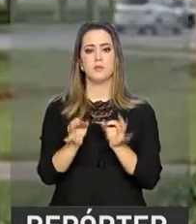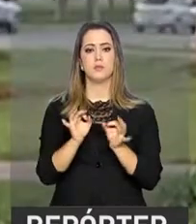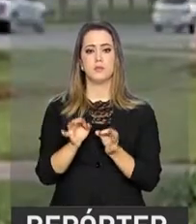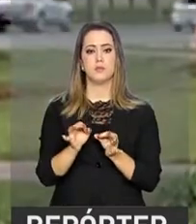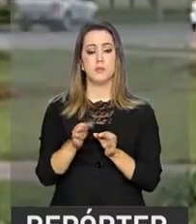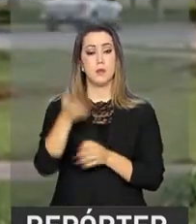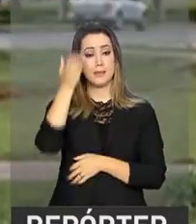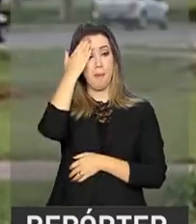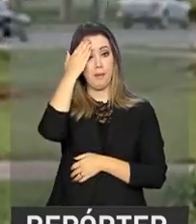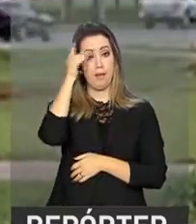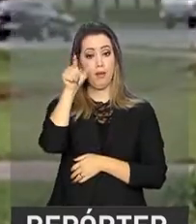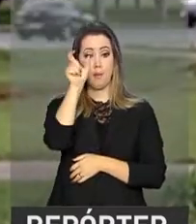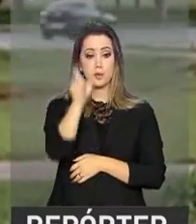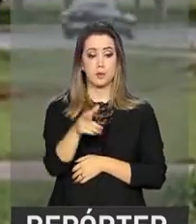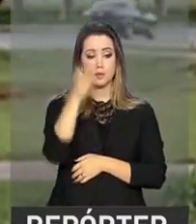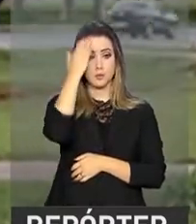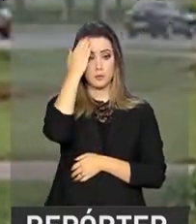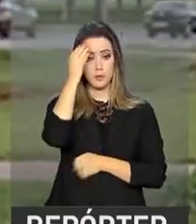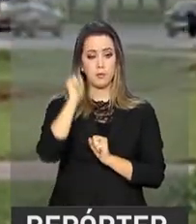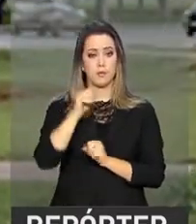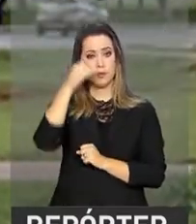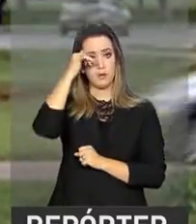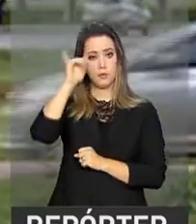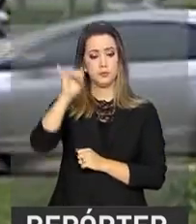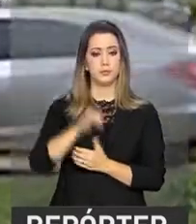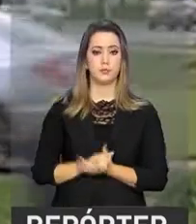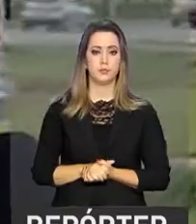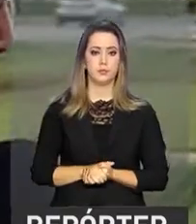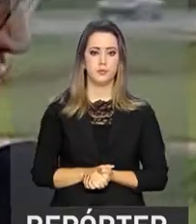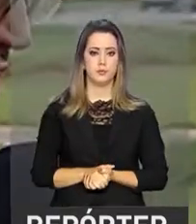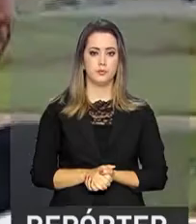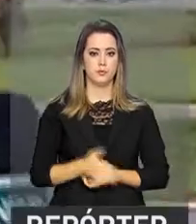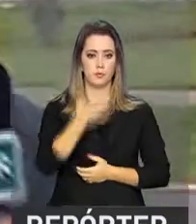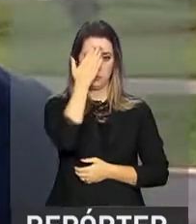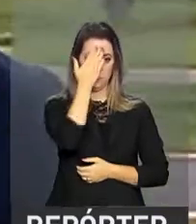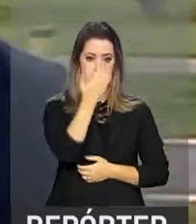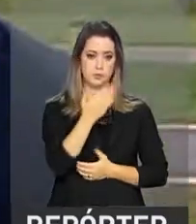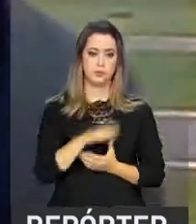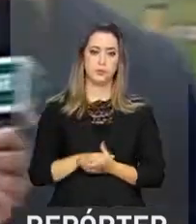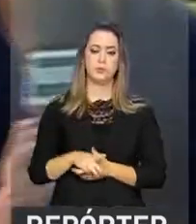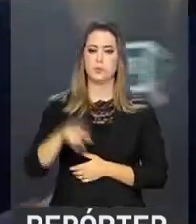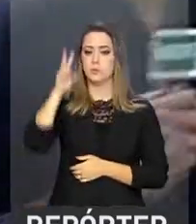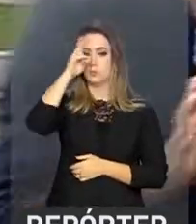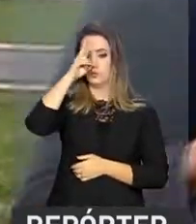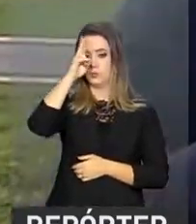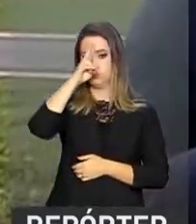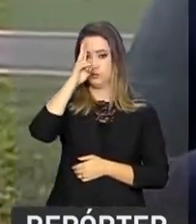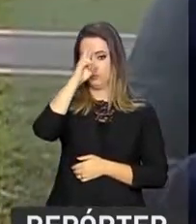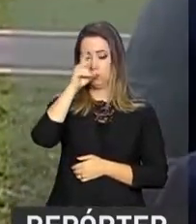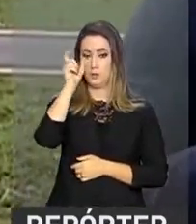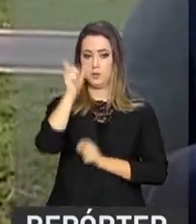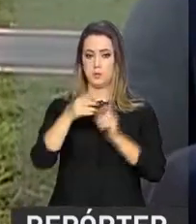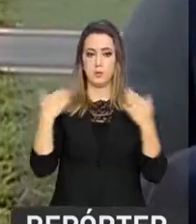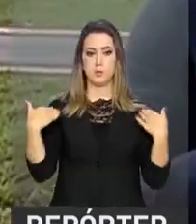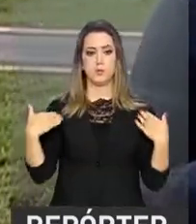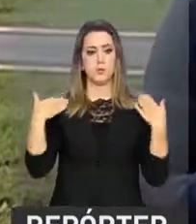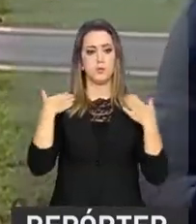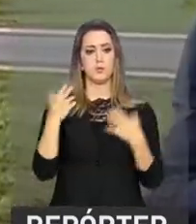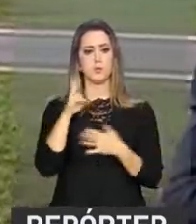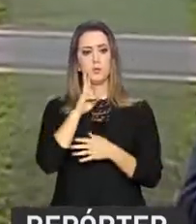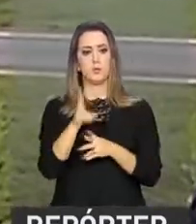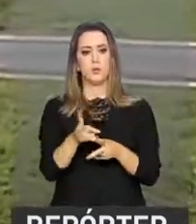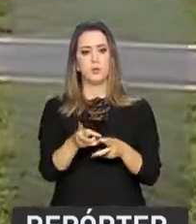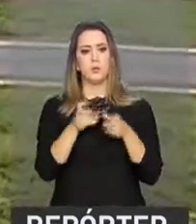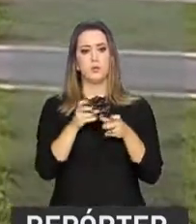a conscientização do motorista é muito importante nesse período. Obrigado, Diego. Lembrando que o motorista que for